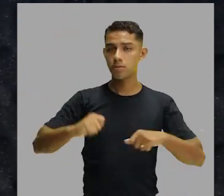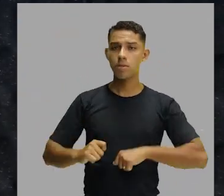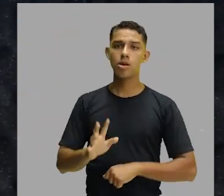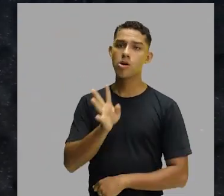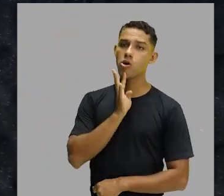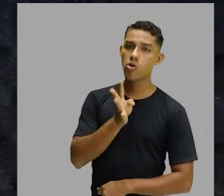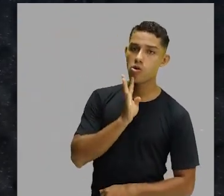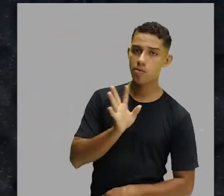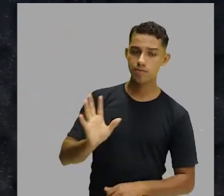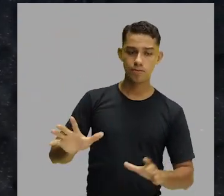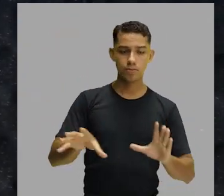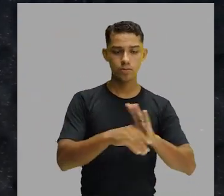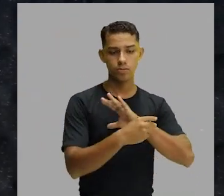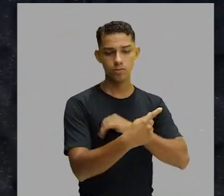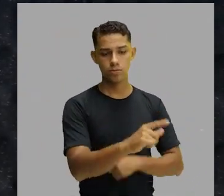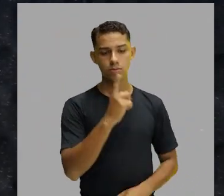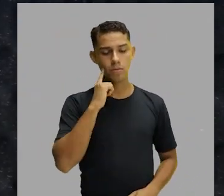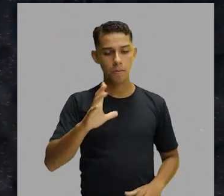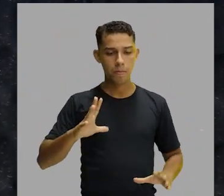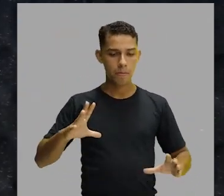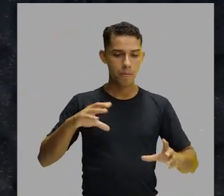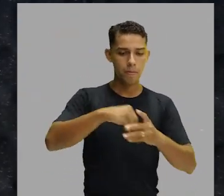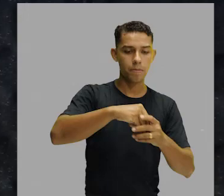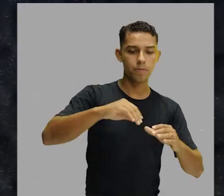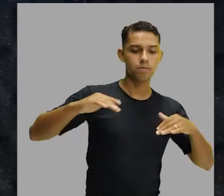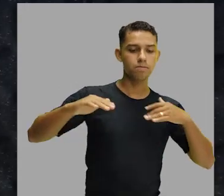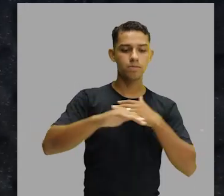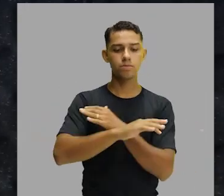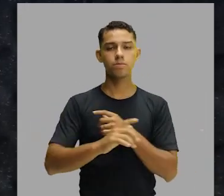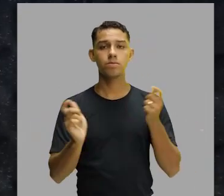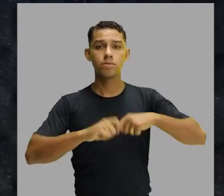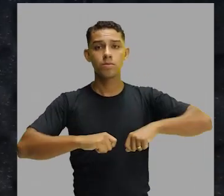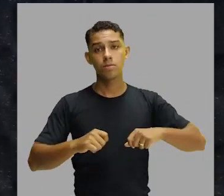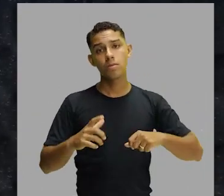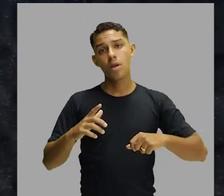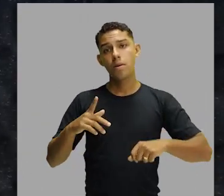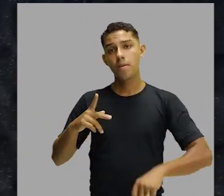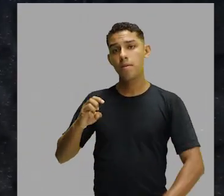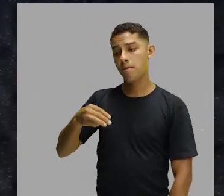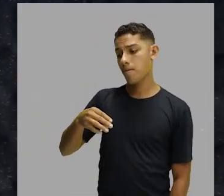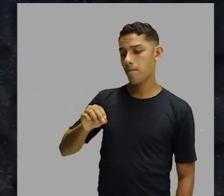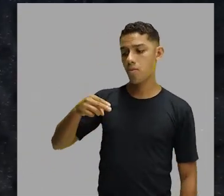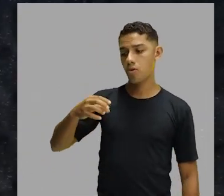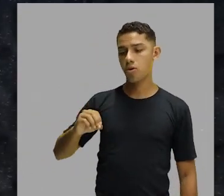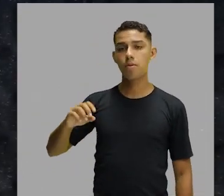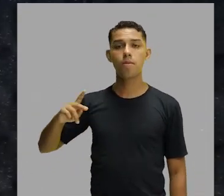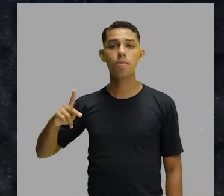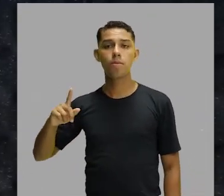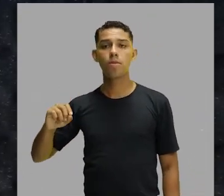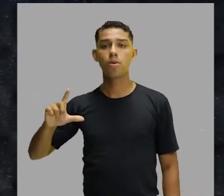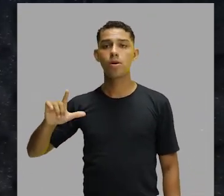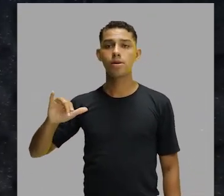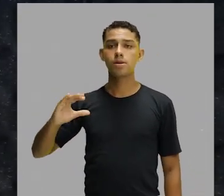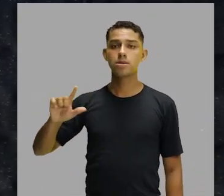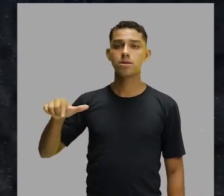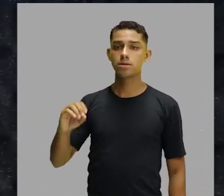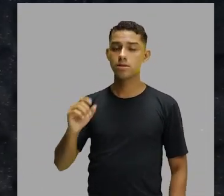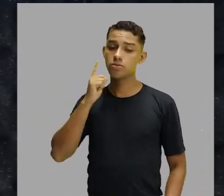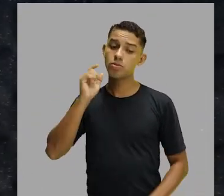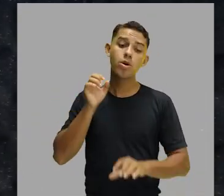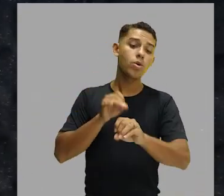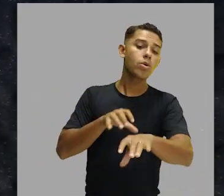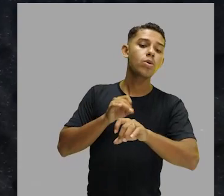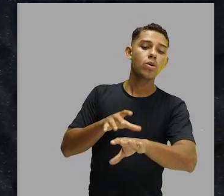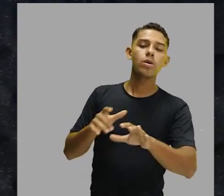então monopolizado, pudesse ser dispersado. Olha só, interessante que eu falei que